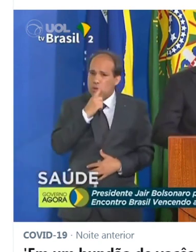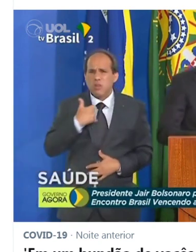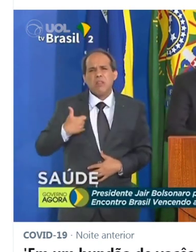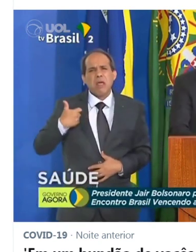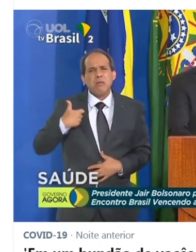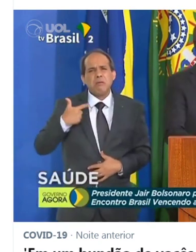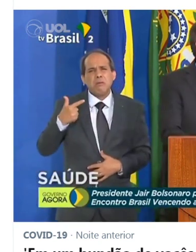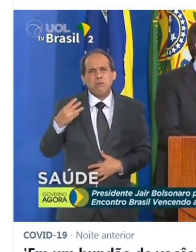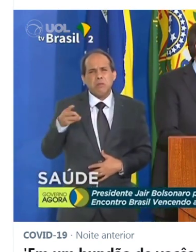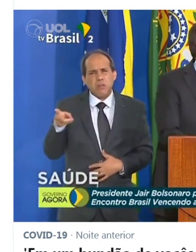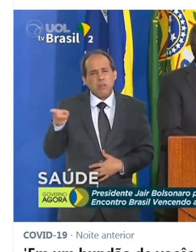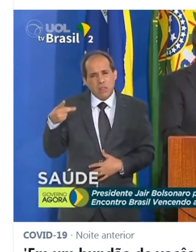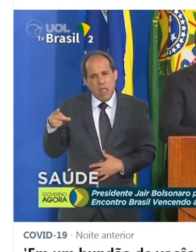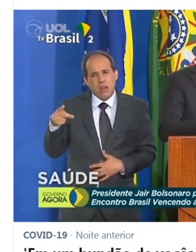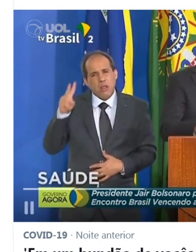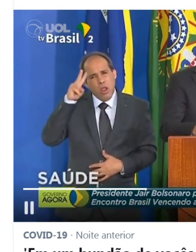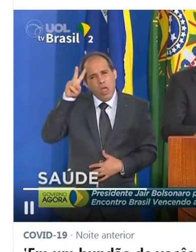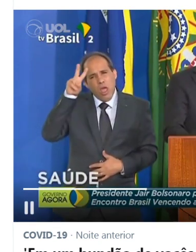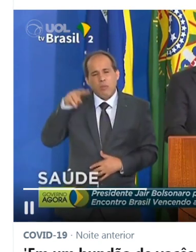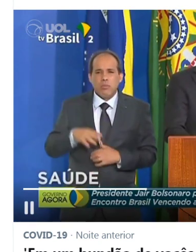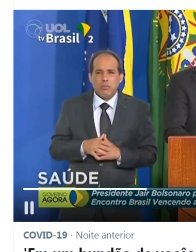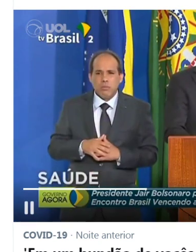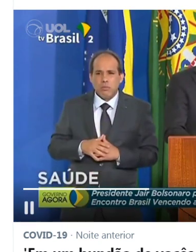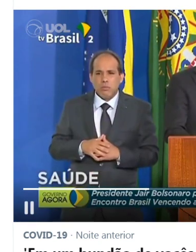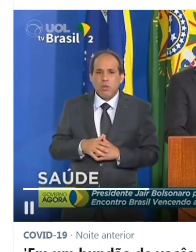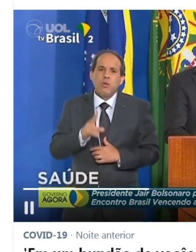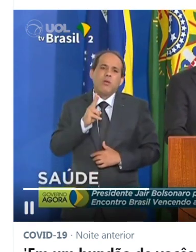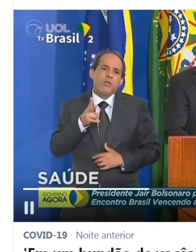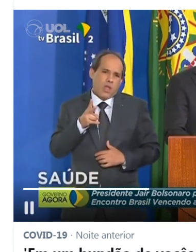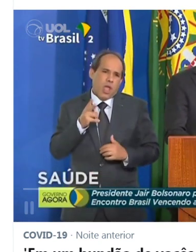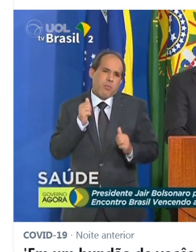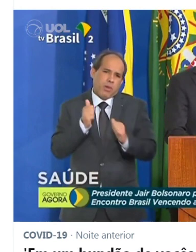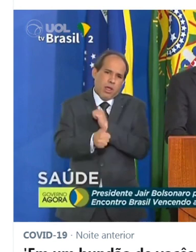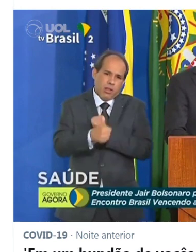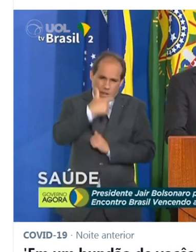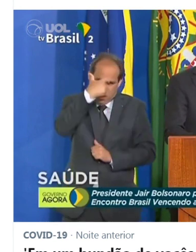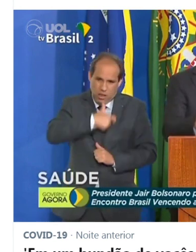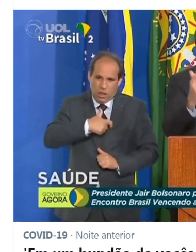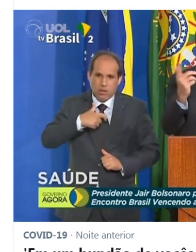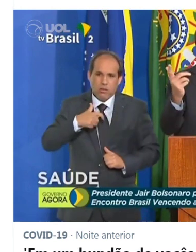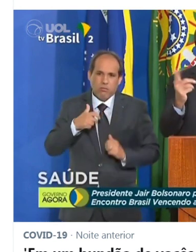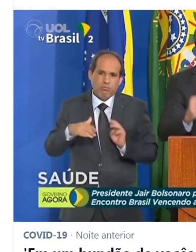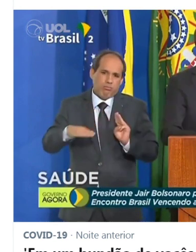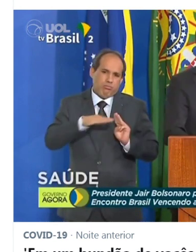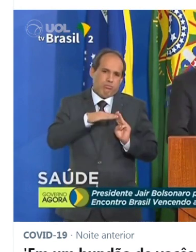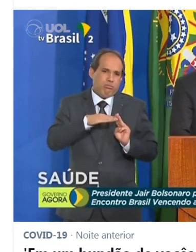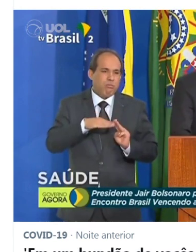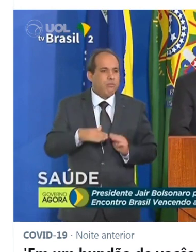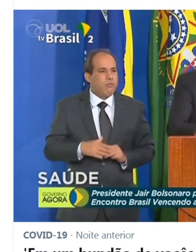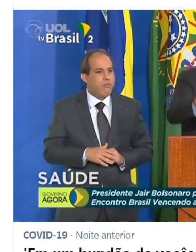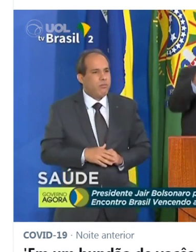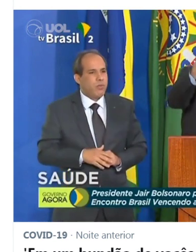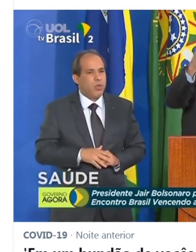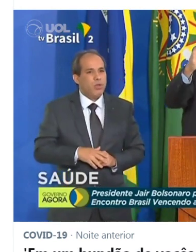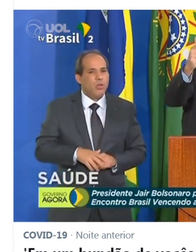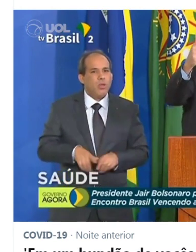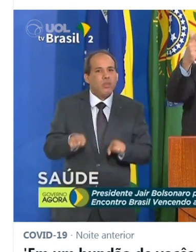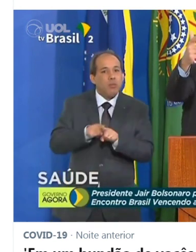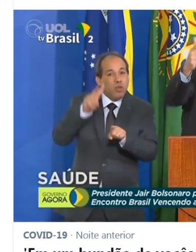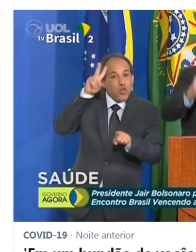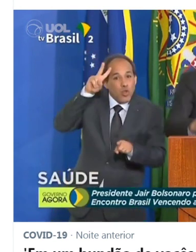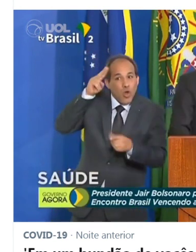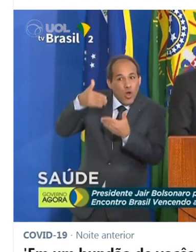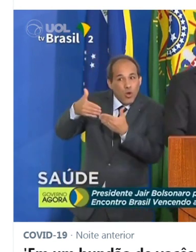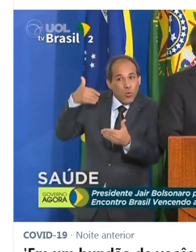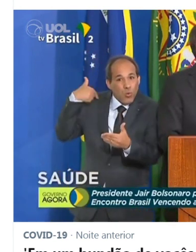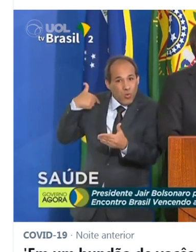tinha 23 anos, sempre fui atleta das Forças Armadas, aquela história de atleta, né? Que o pessoal da imprensa vai